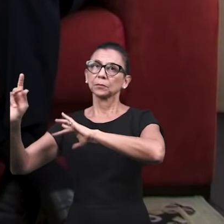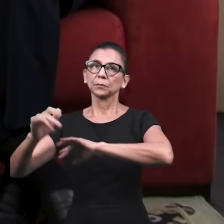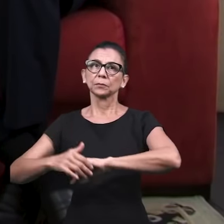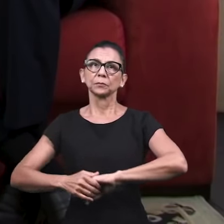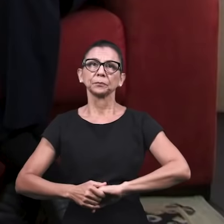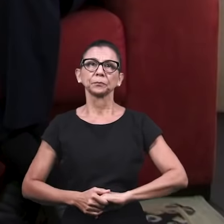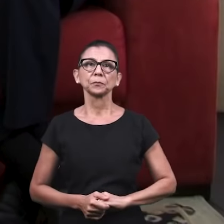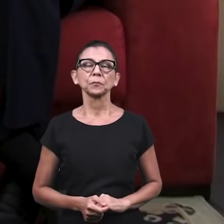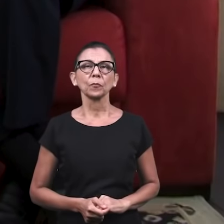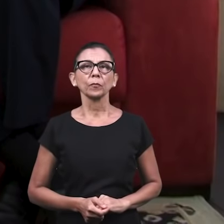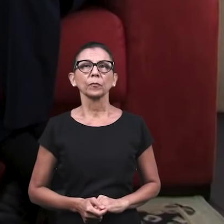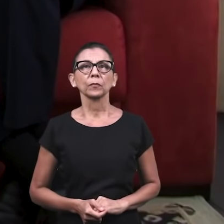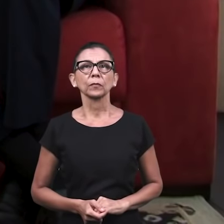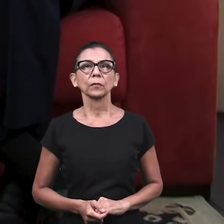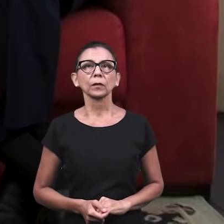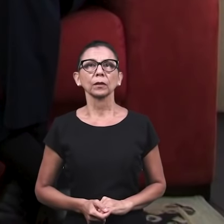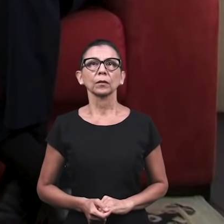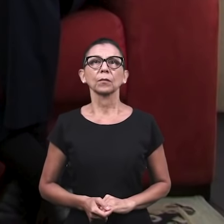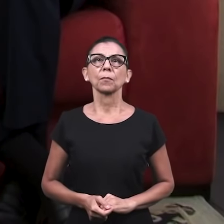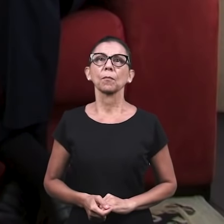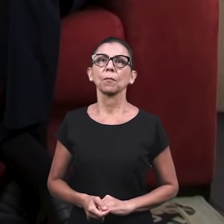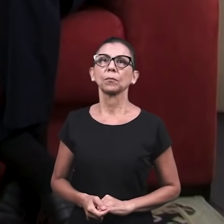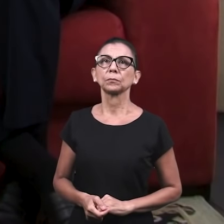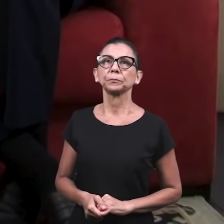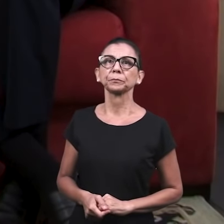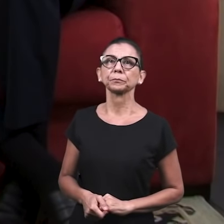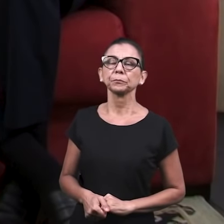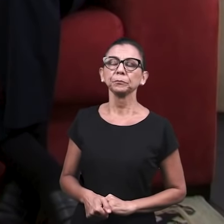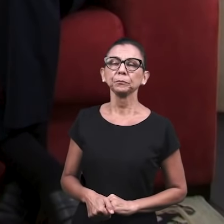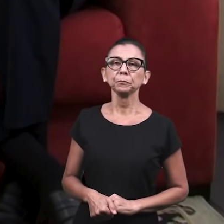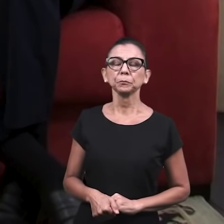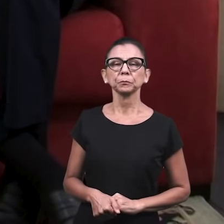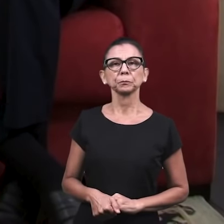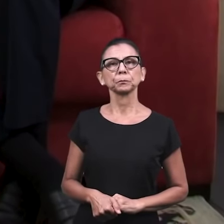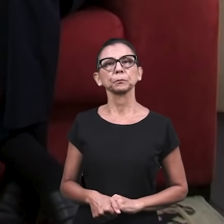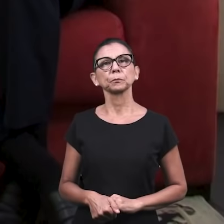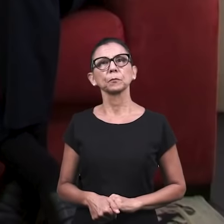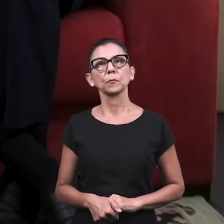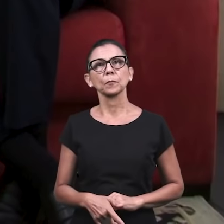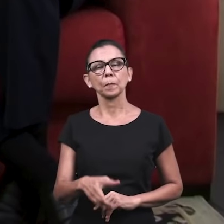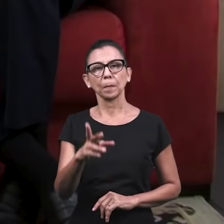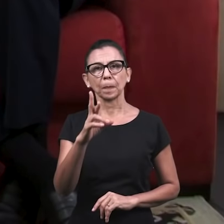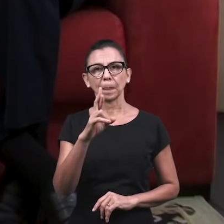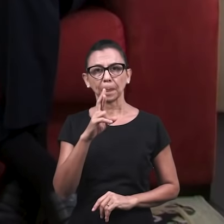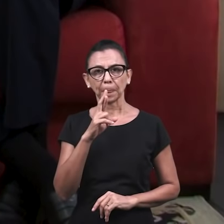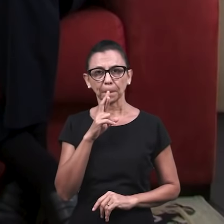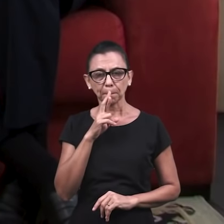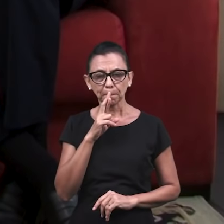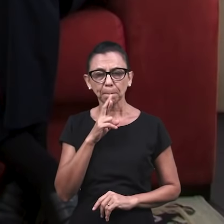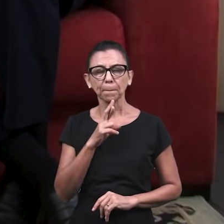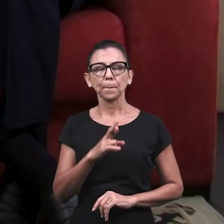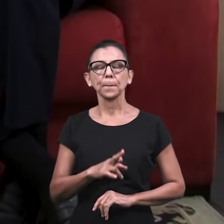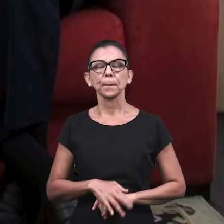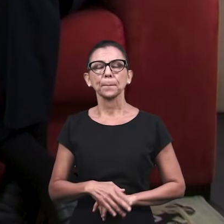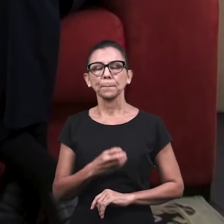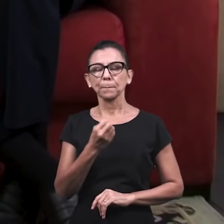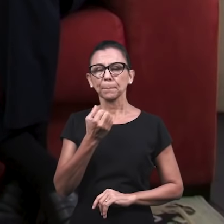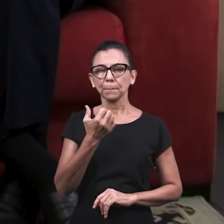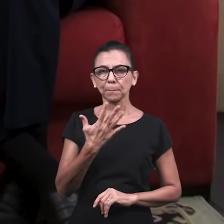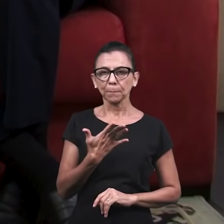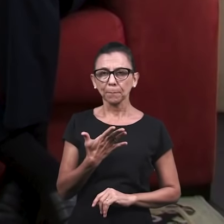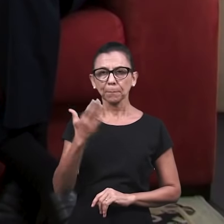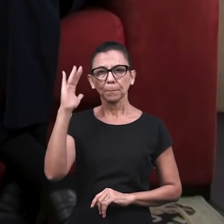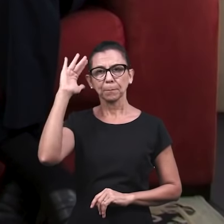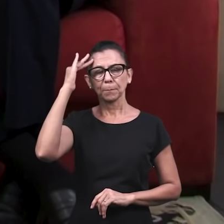temos falado muitas vezes, as respostas nos apresentam também uma abrangência muito grande, um alcance muito